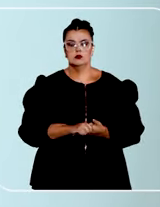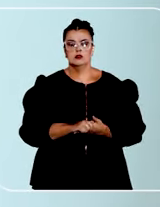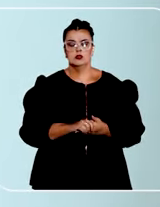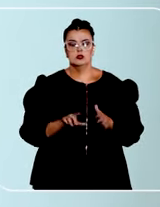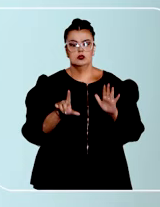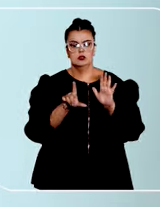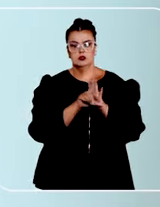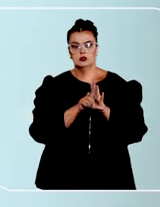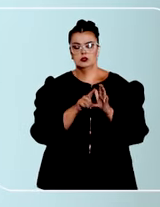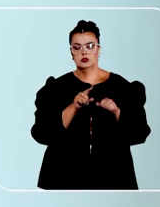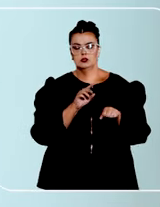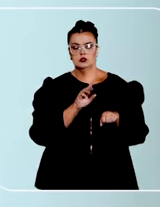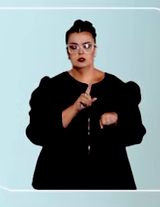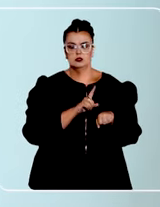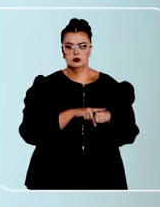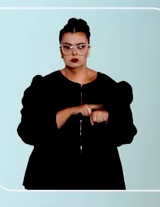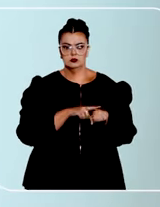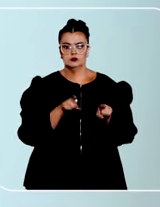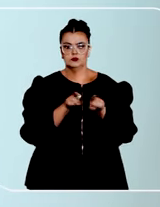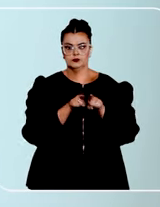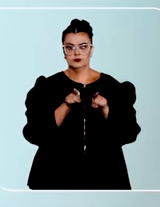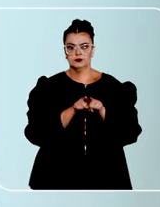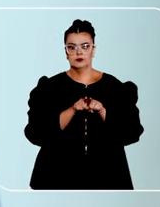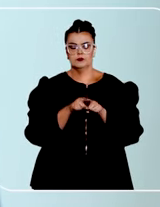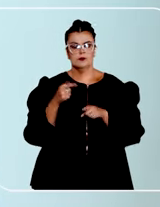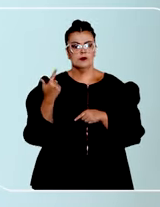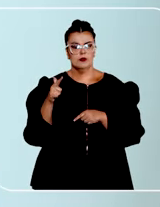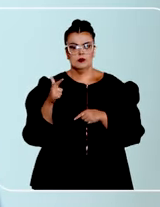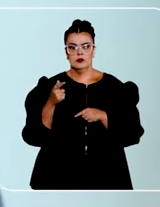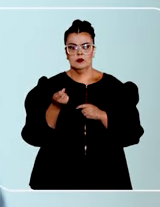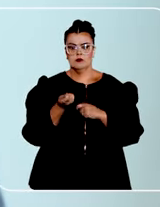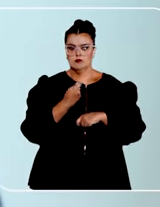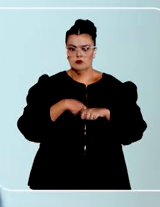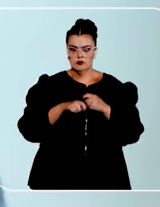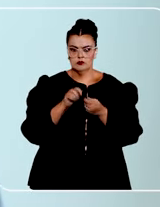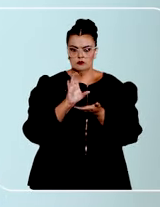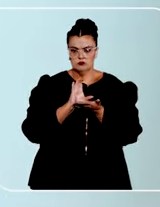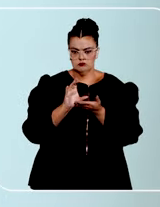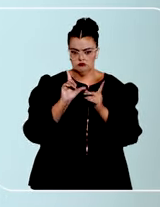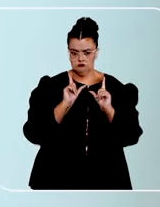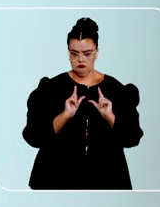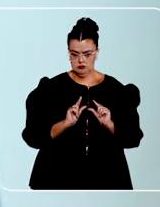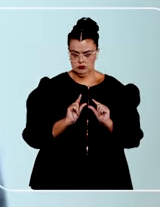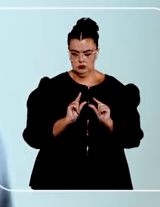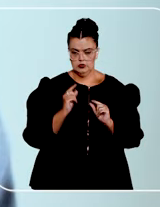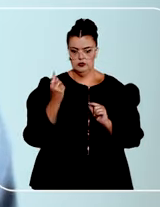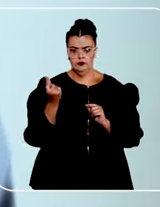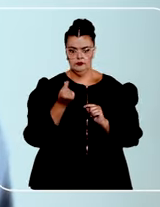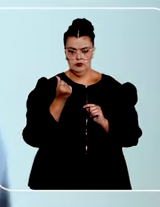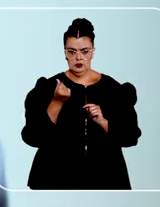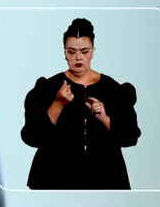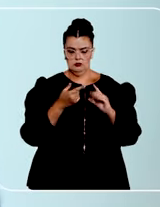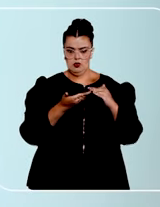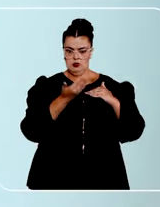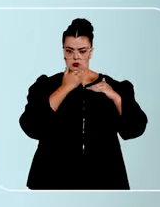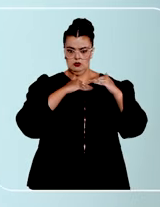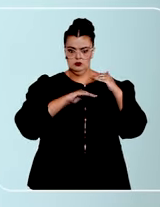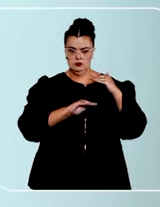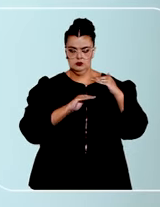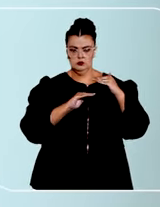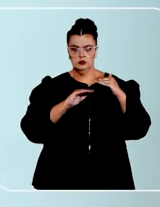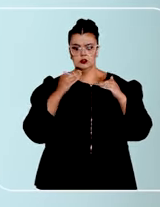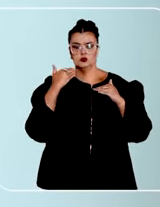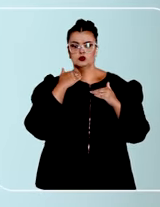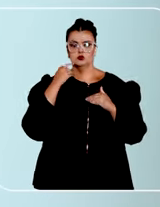também que nas Causas em que for inestimável ou irrisório o proveito econômico ou quando o valor da causa for muito baixo o